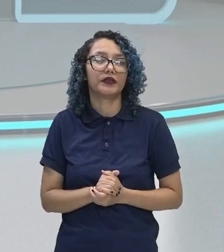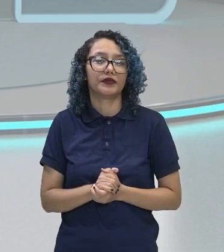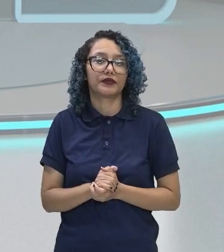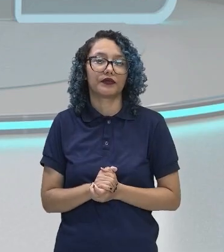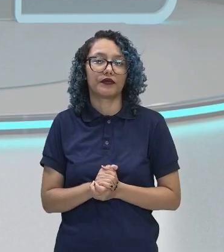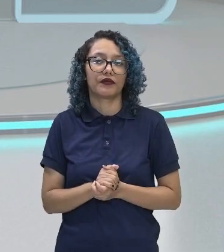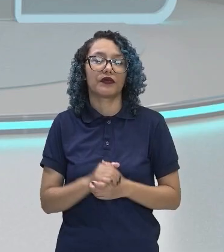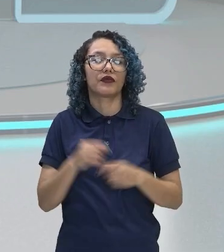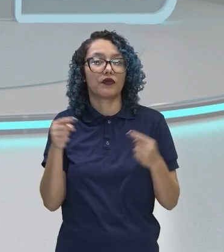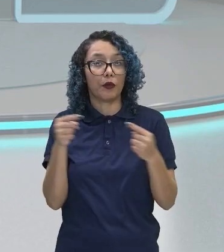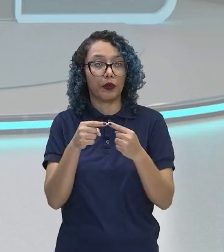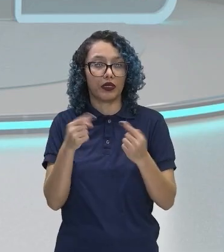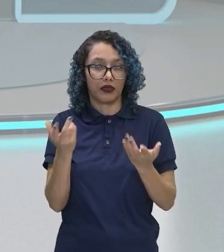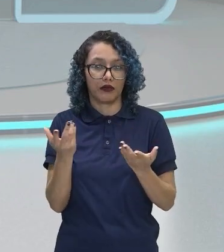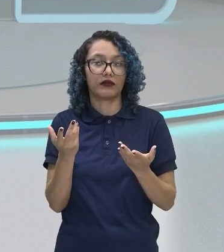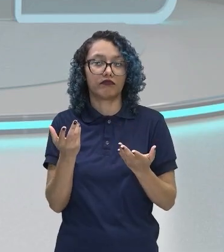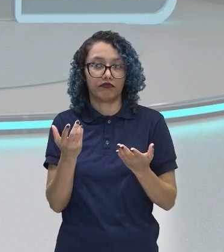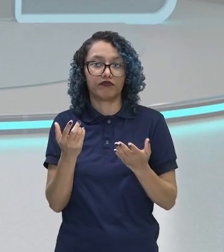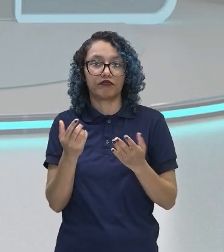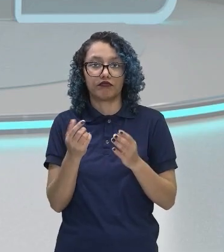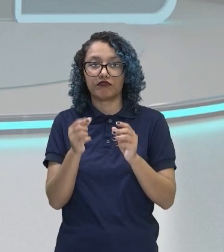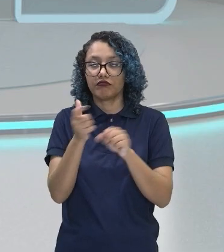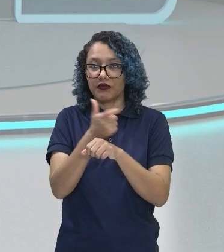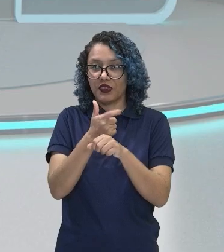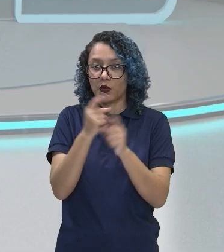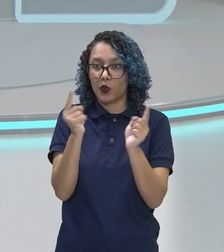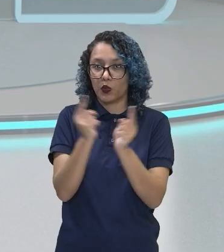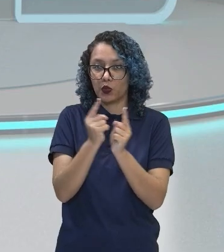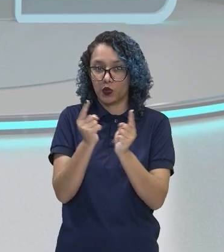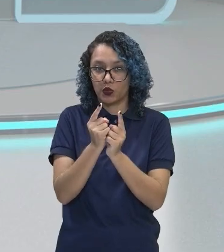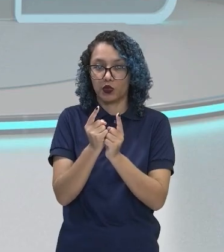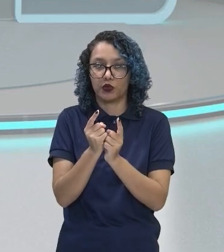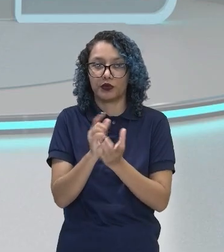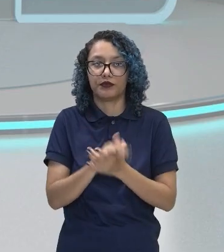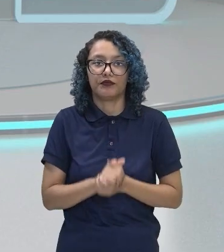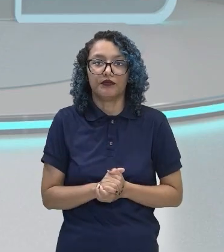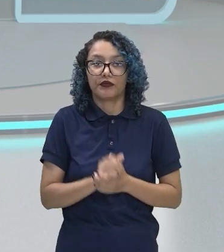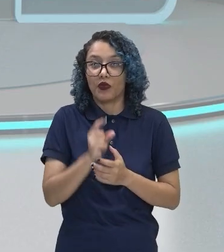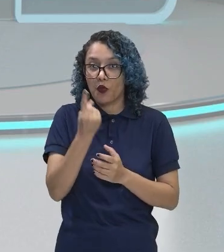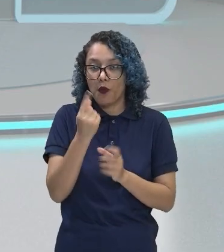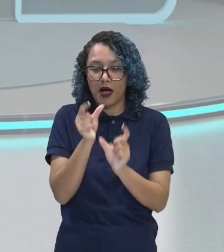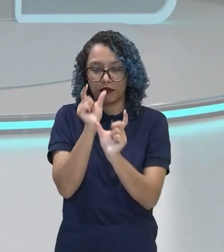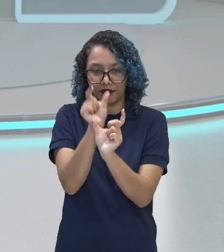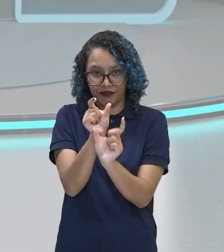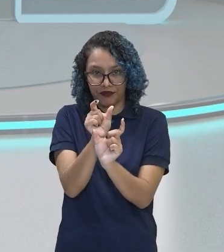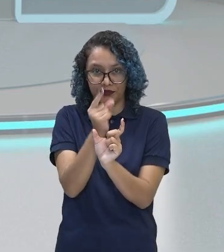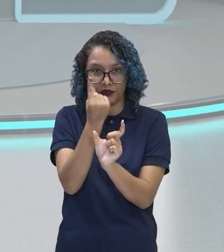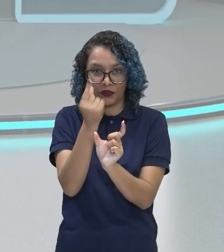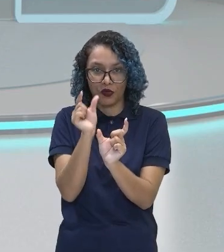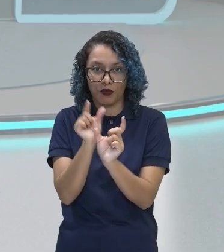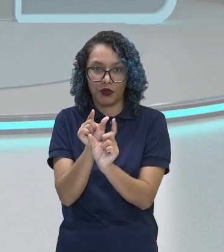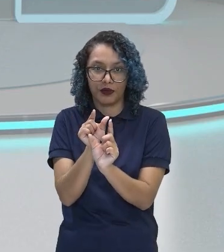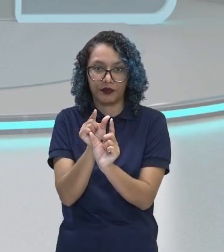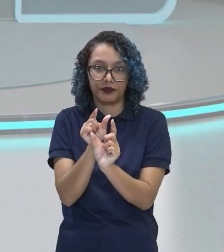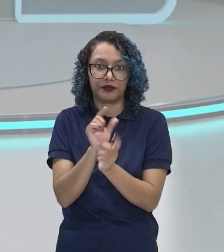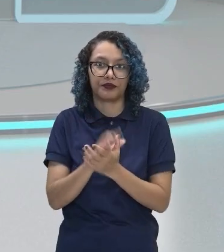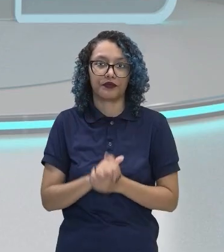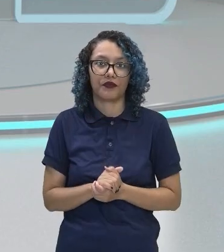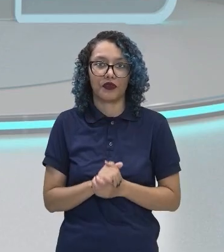um adjetivo curto de apenas uma sílaba. Olha só, fast,